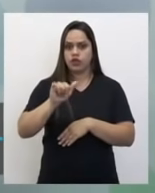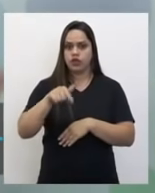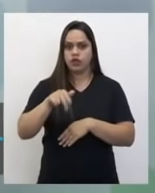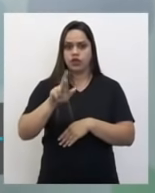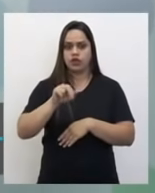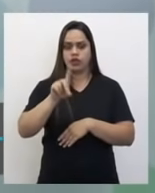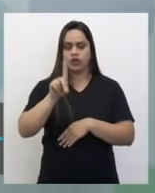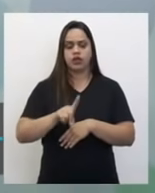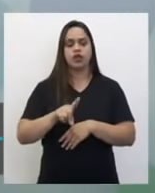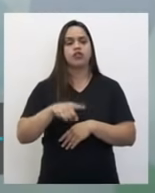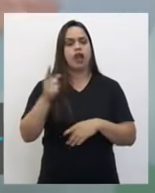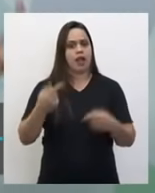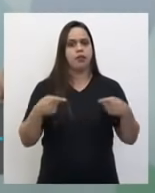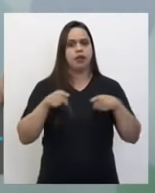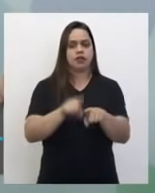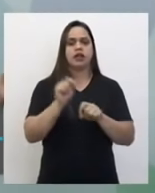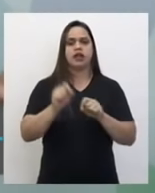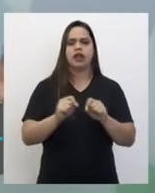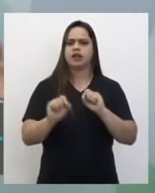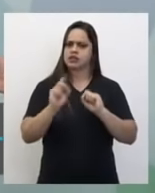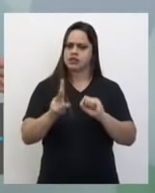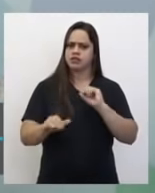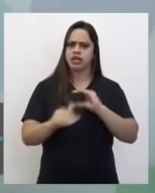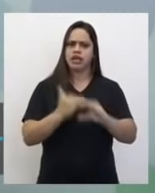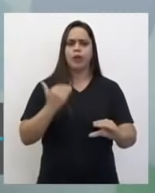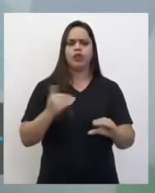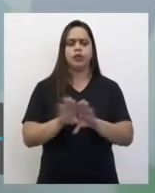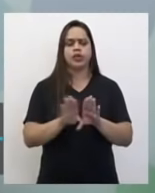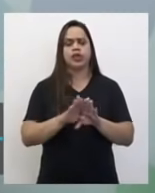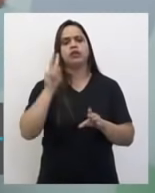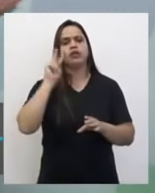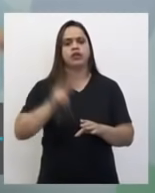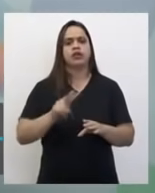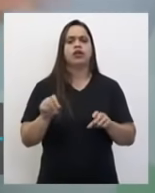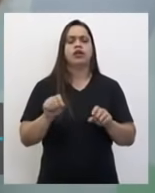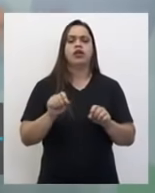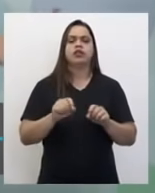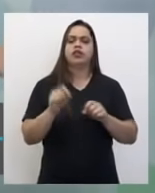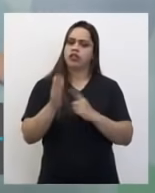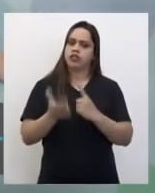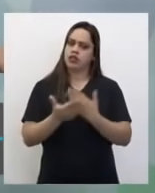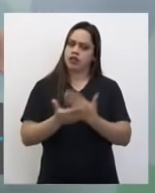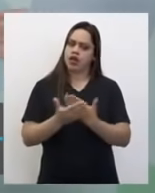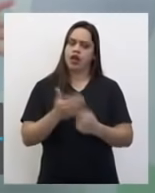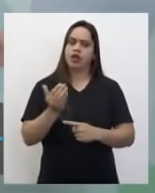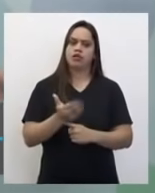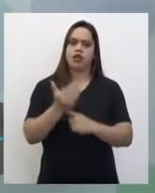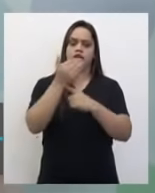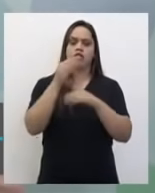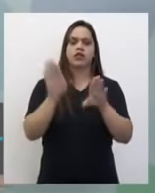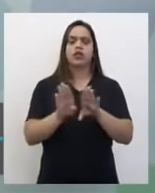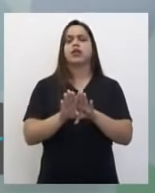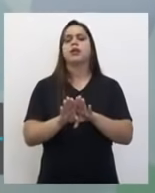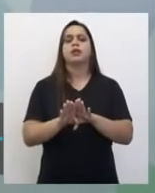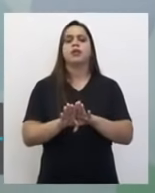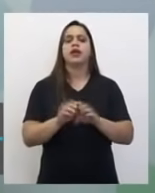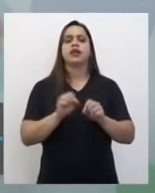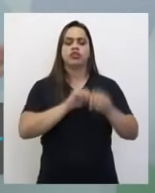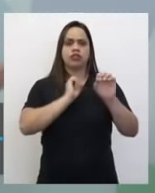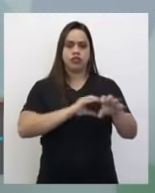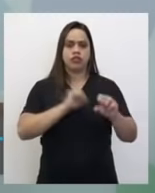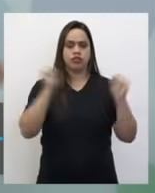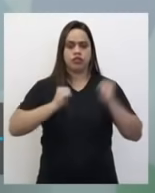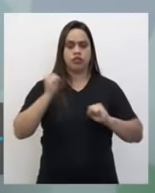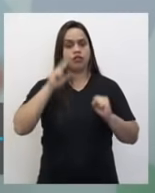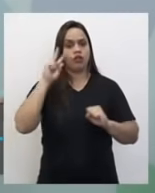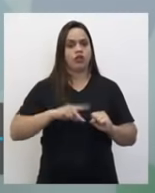parceira, ela manda sempre atividades da da aula de tecnologia e também é de educação física. Então a gente tá bem integrada aí e ela já